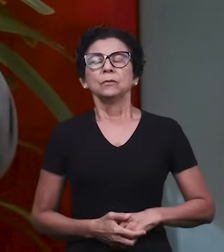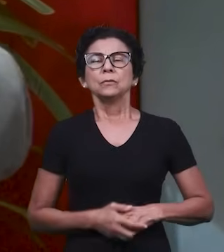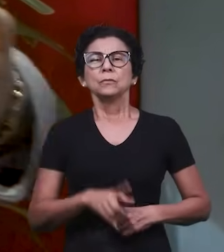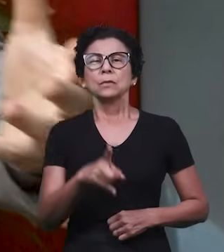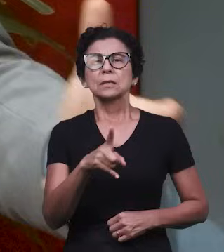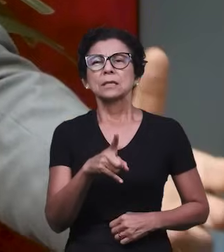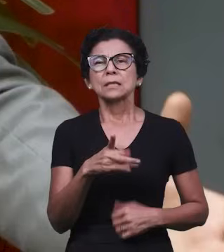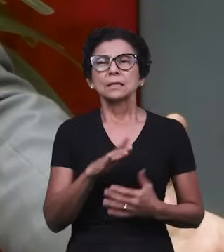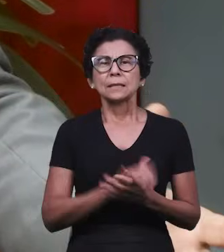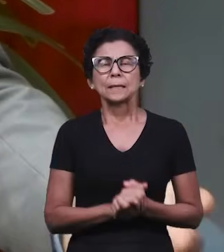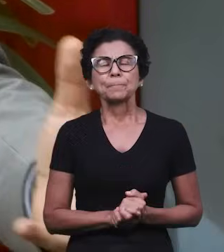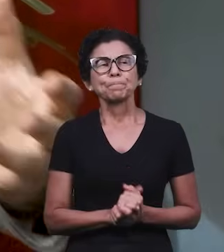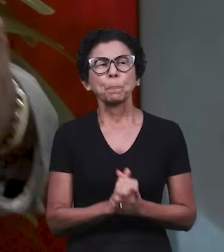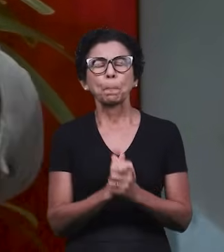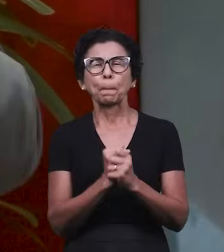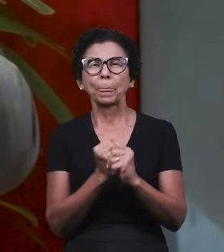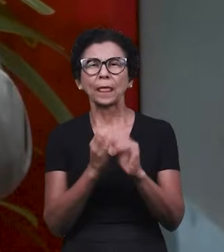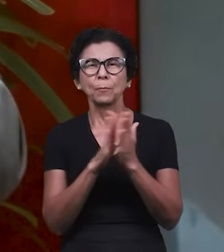vendo um momento final